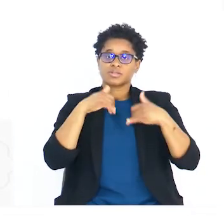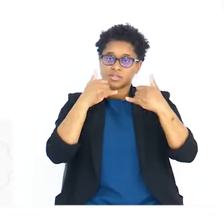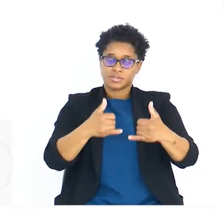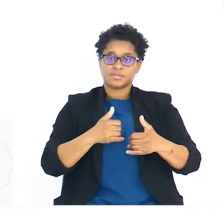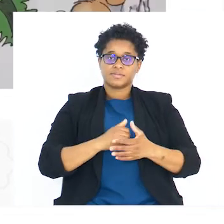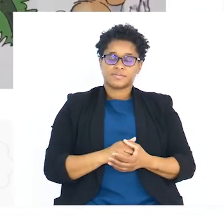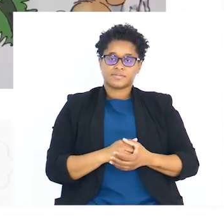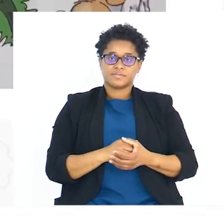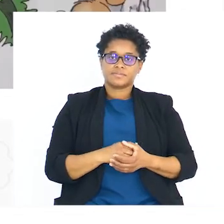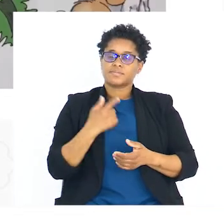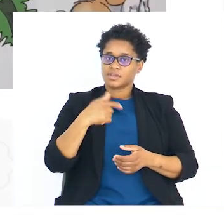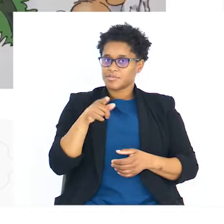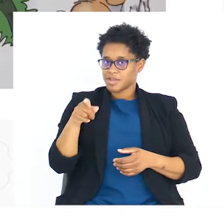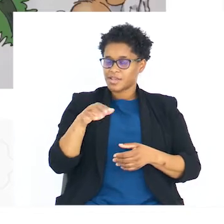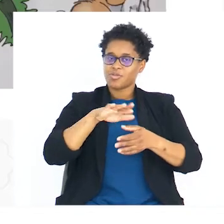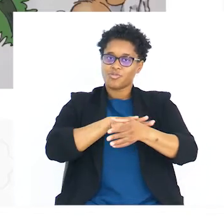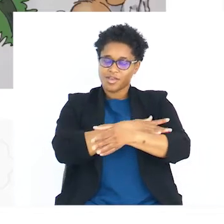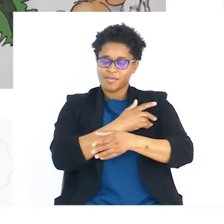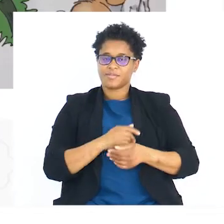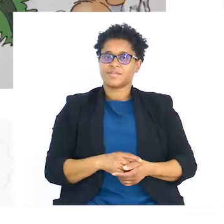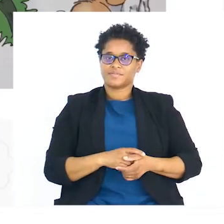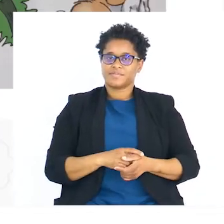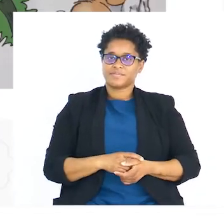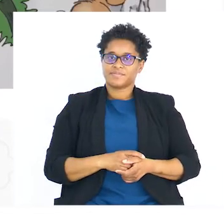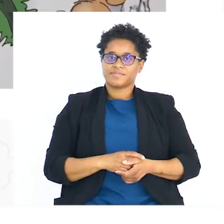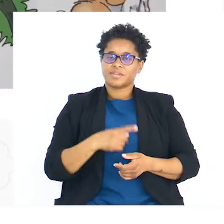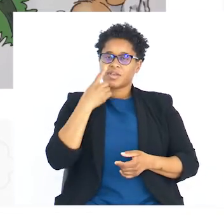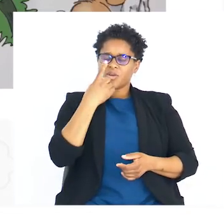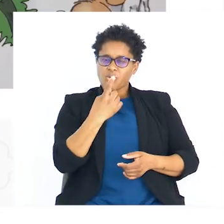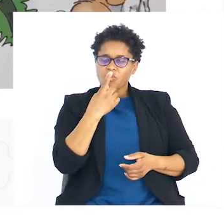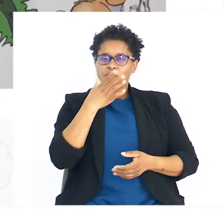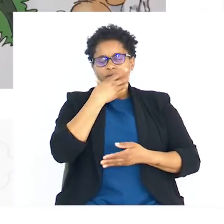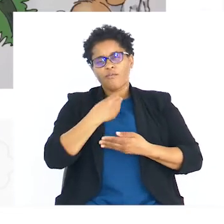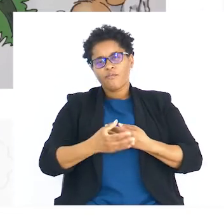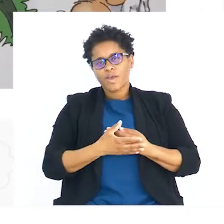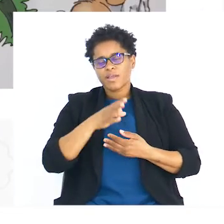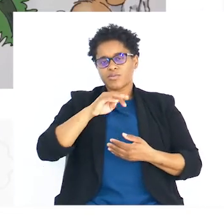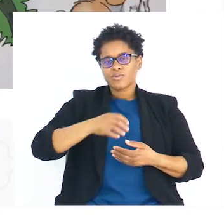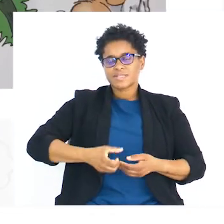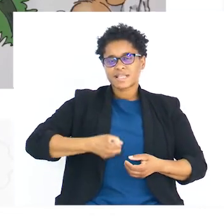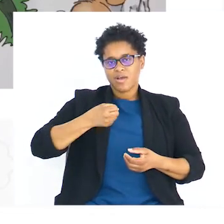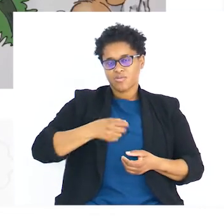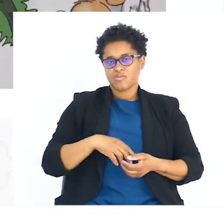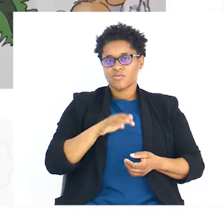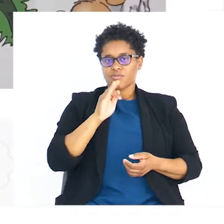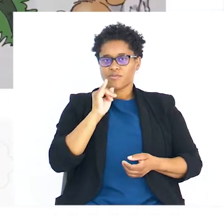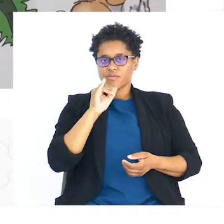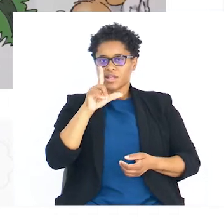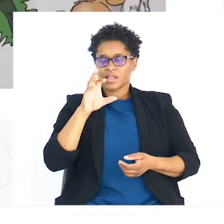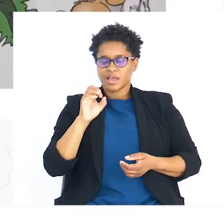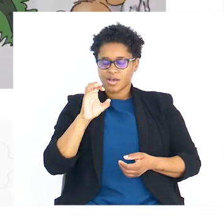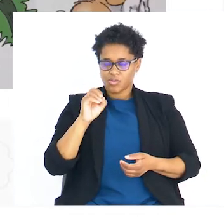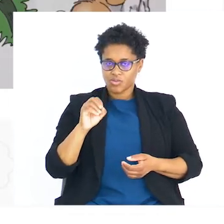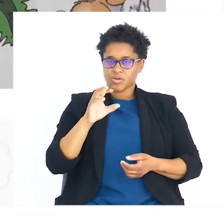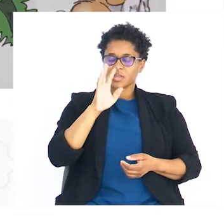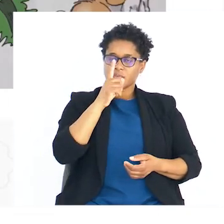seguem. Temos aqui o poema. Um velho sapo velhaco com um sarafo